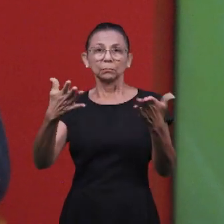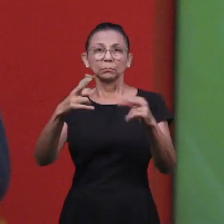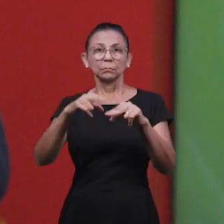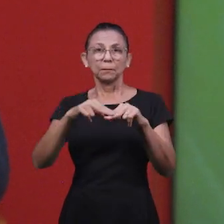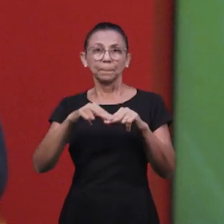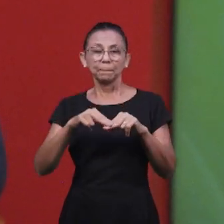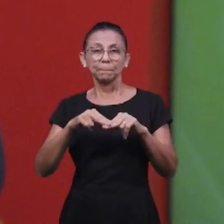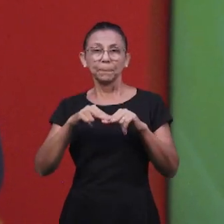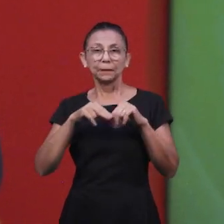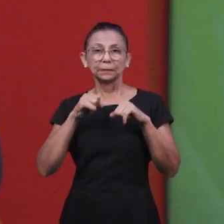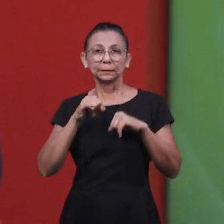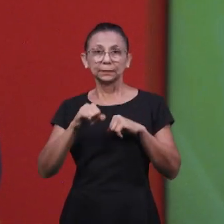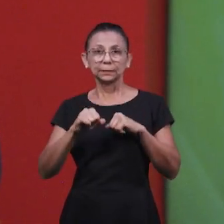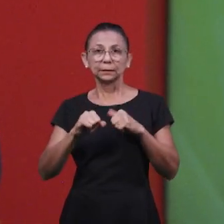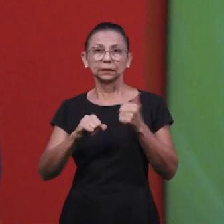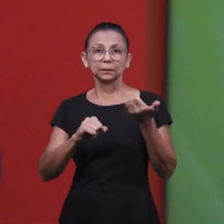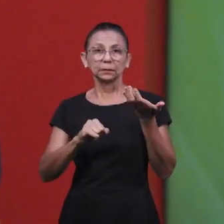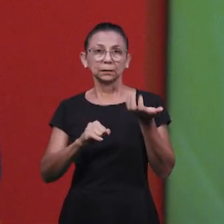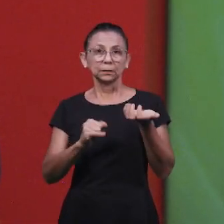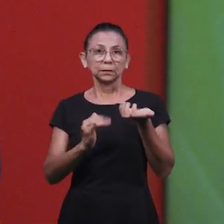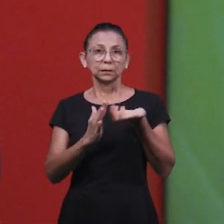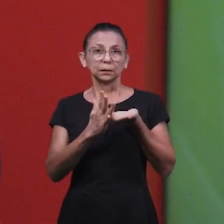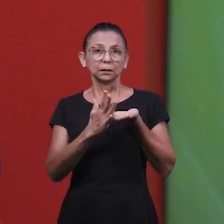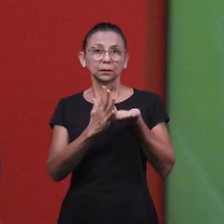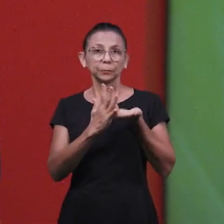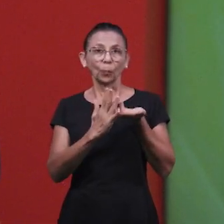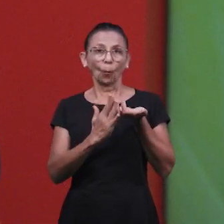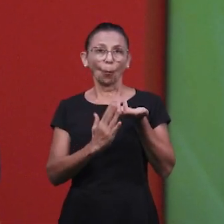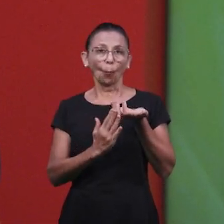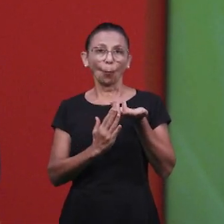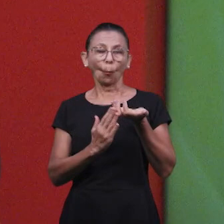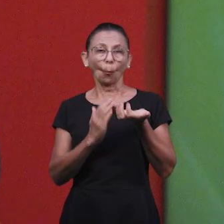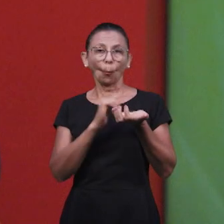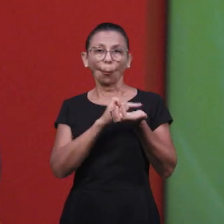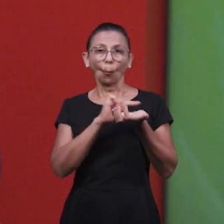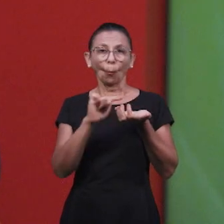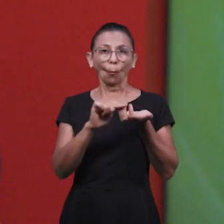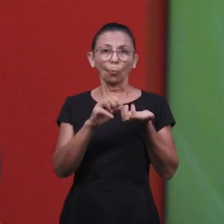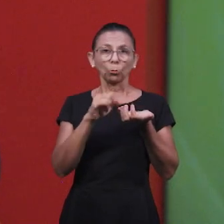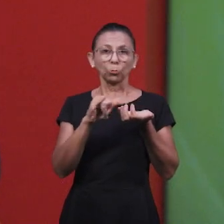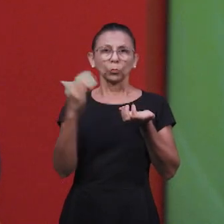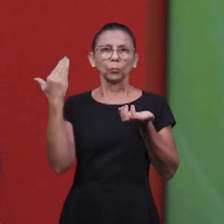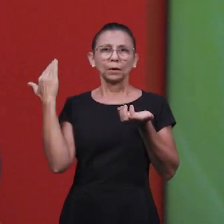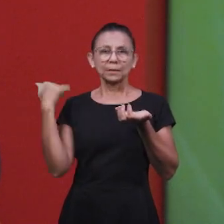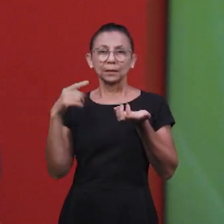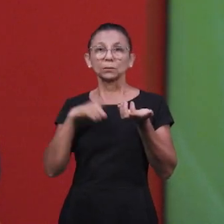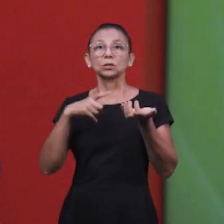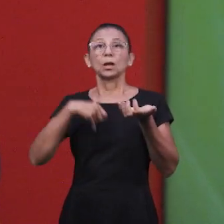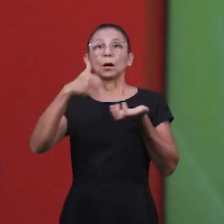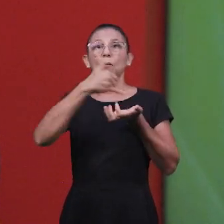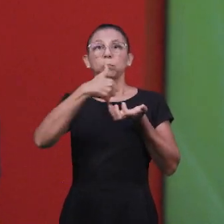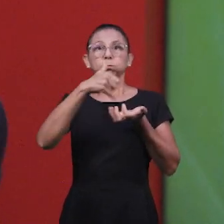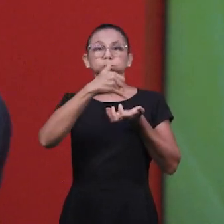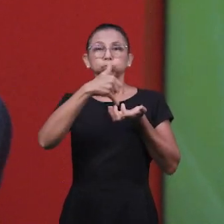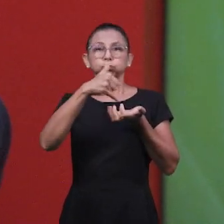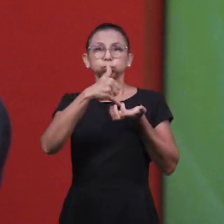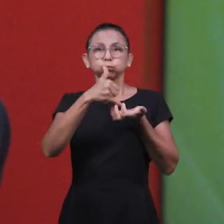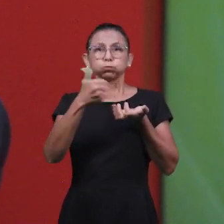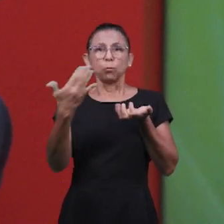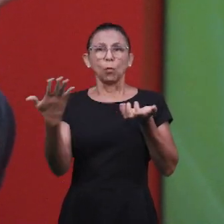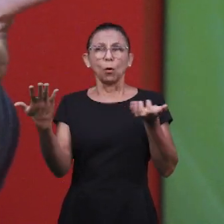mas se a sua candeia está vazia, ou se já teve azeite, hoje não tem